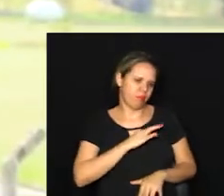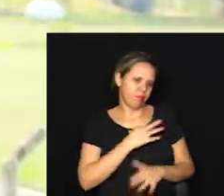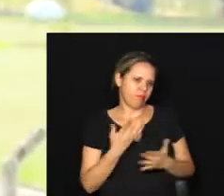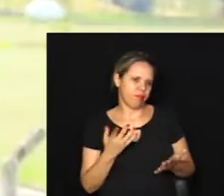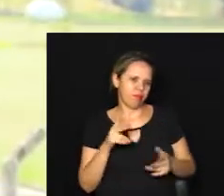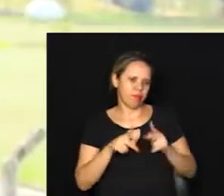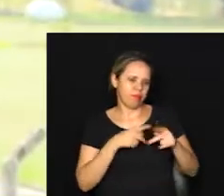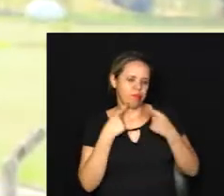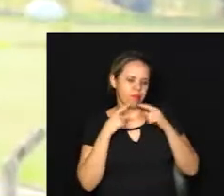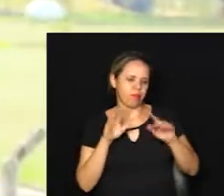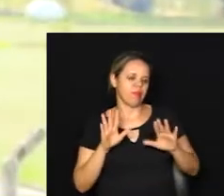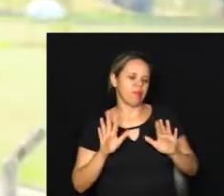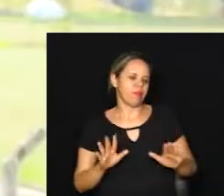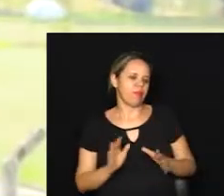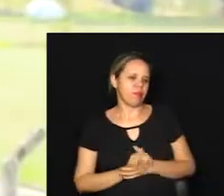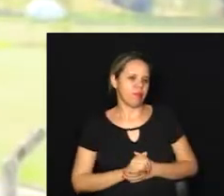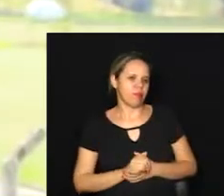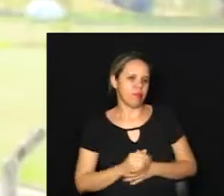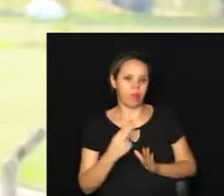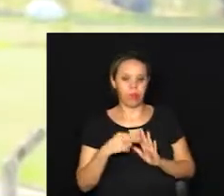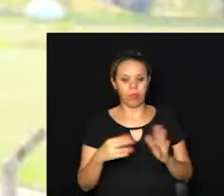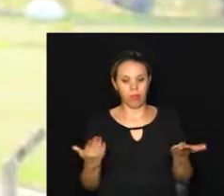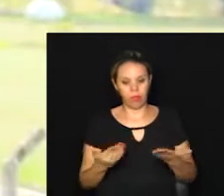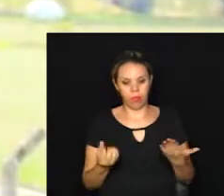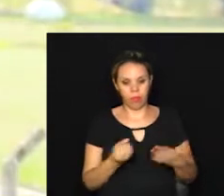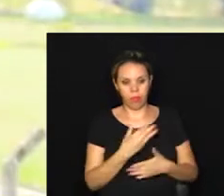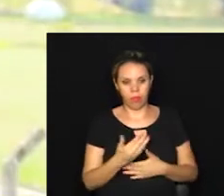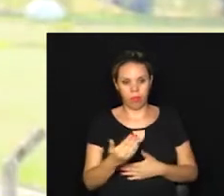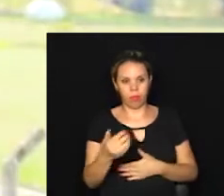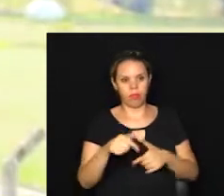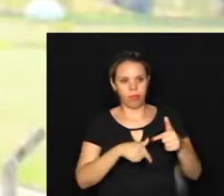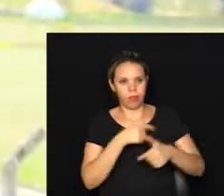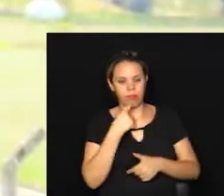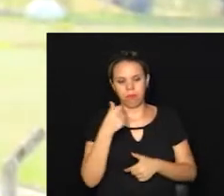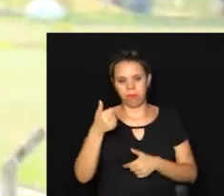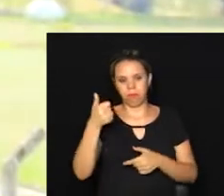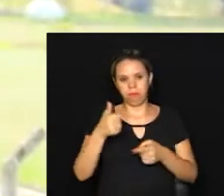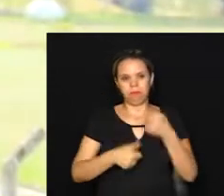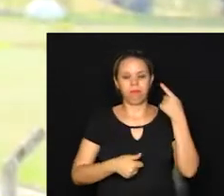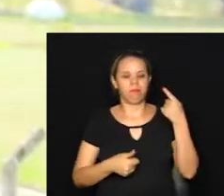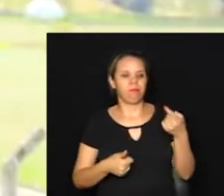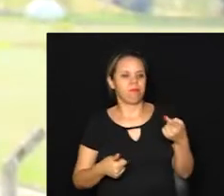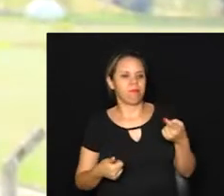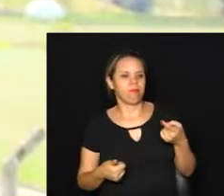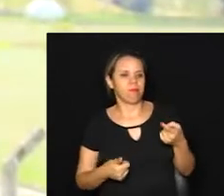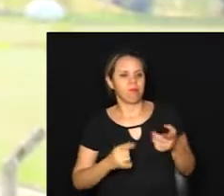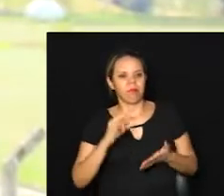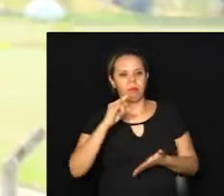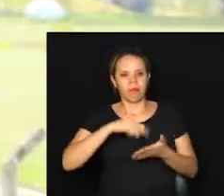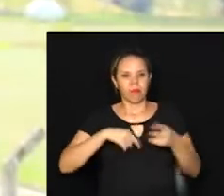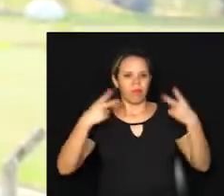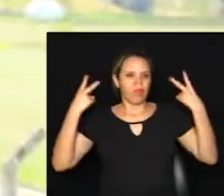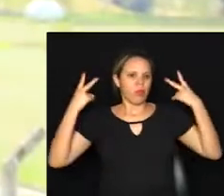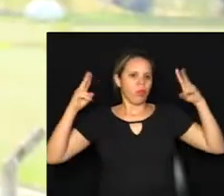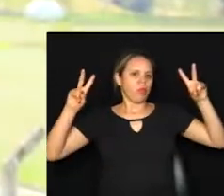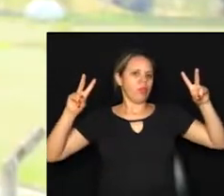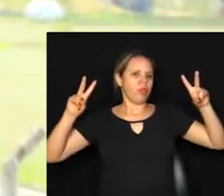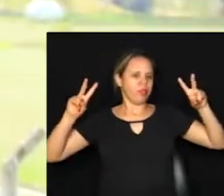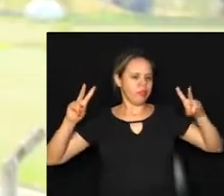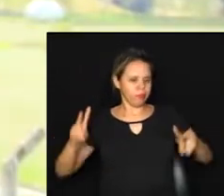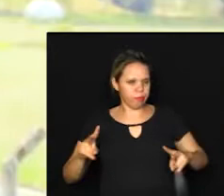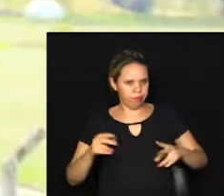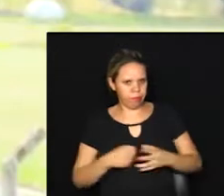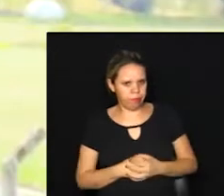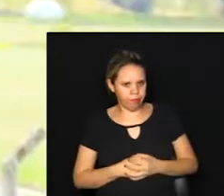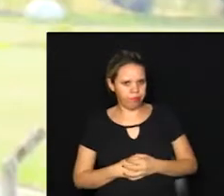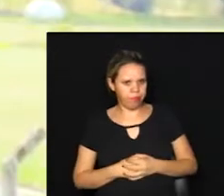Vadão. E é um nome novo, vai trabalhar em Campinas pela primeira vez, com um currículo vitorioso, então acho que pode